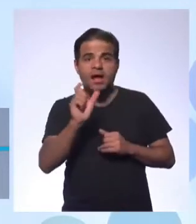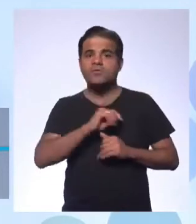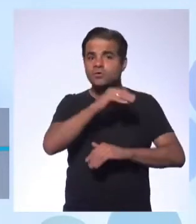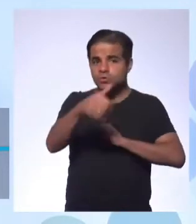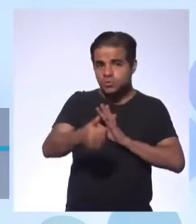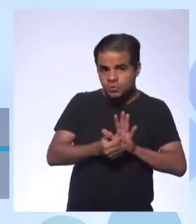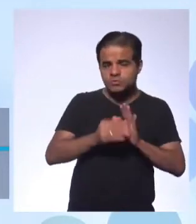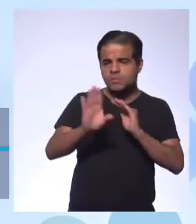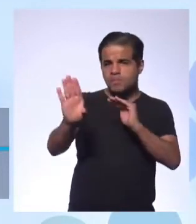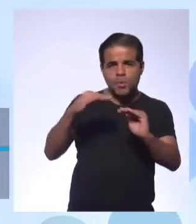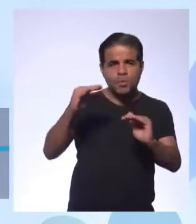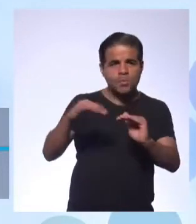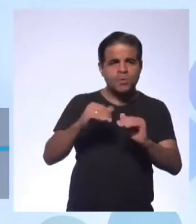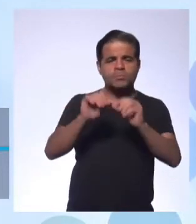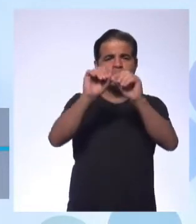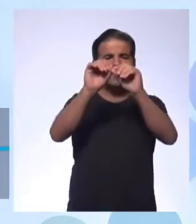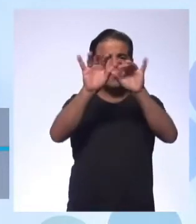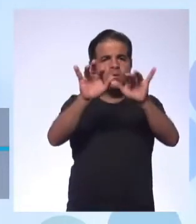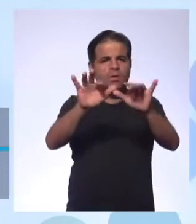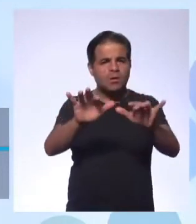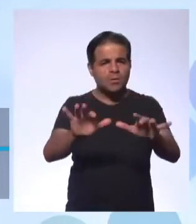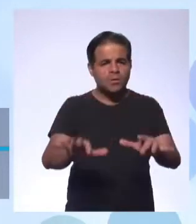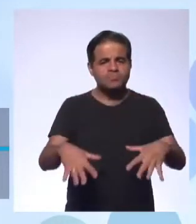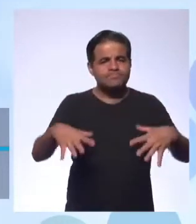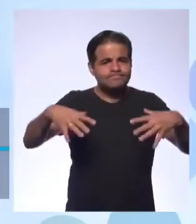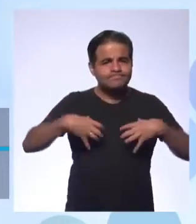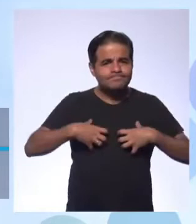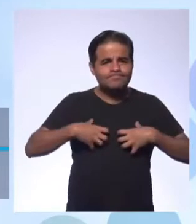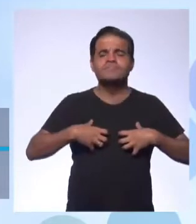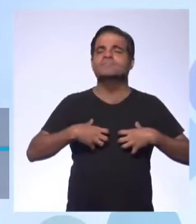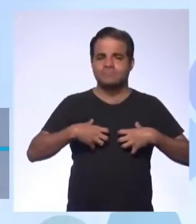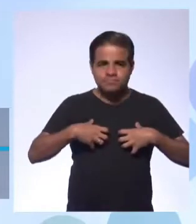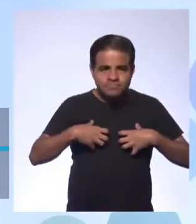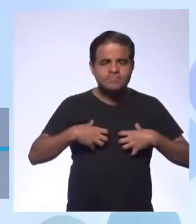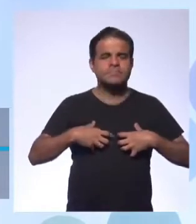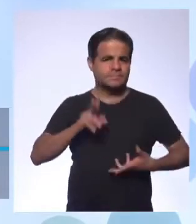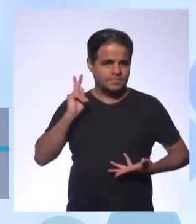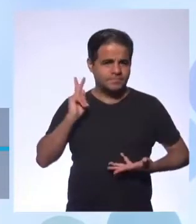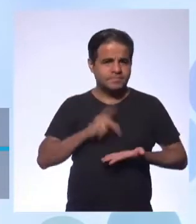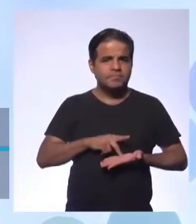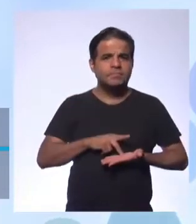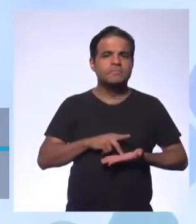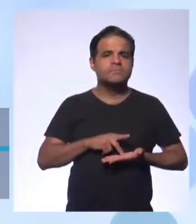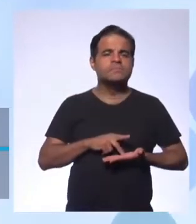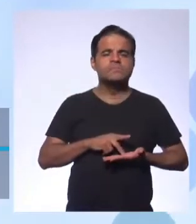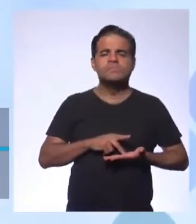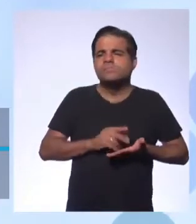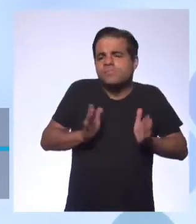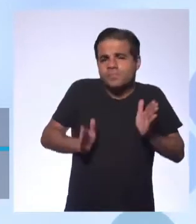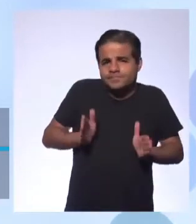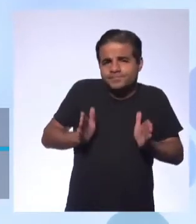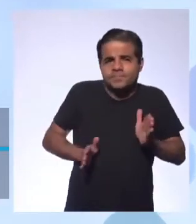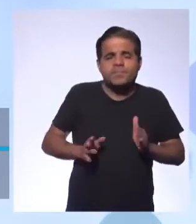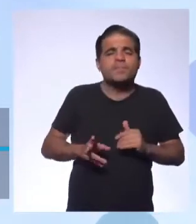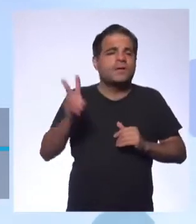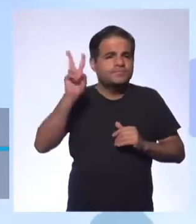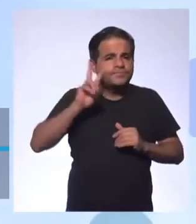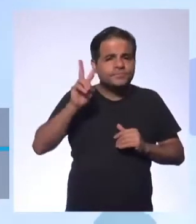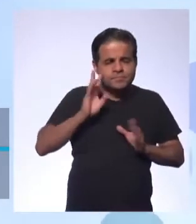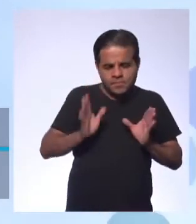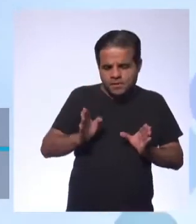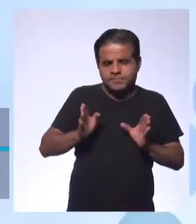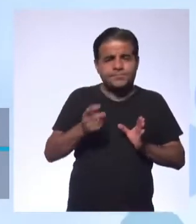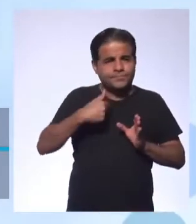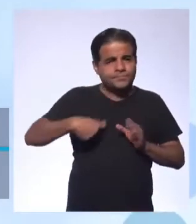todos vocês colocaram, que expressa sentimentos verdadeiros sobre esse período histórico do nosso